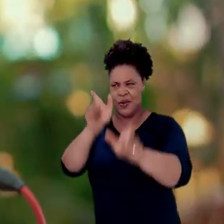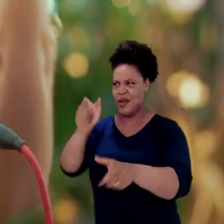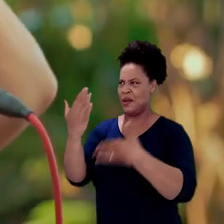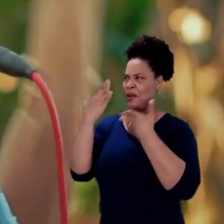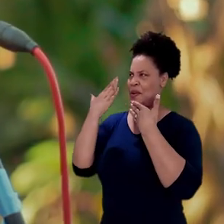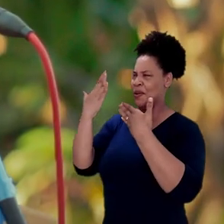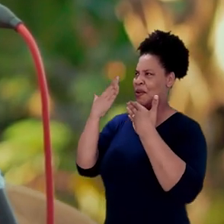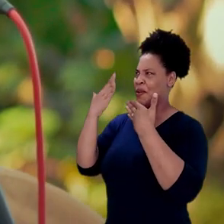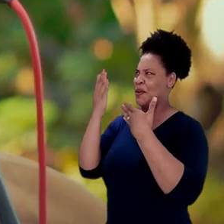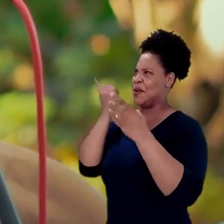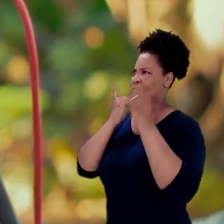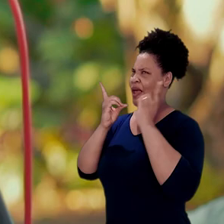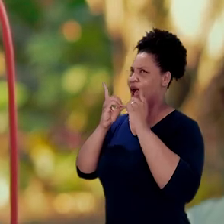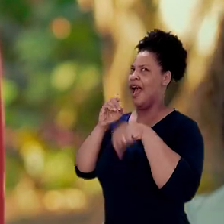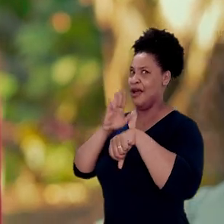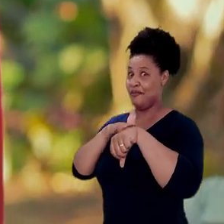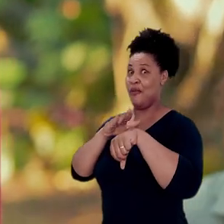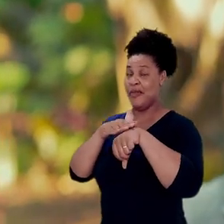cético tem fé.